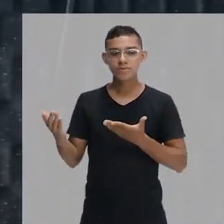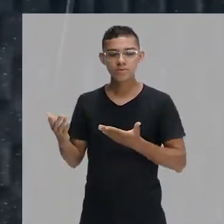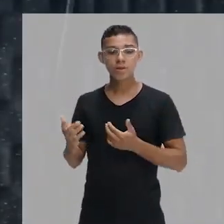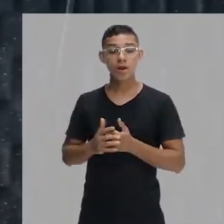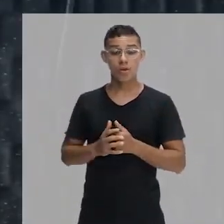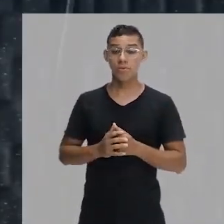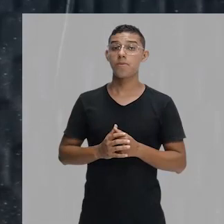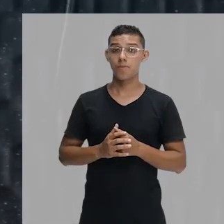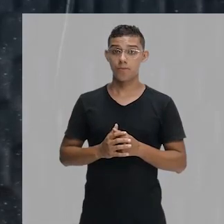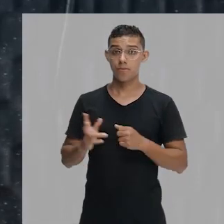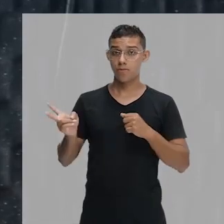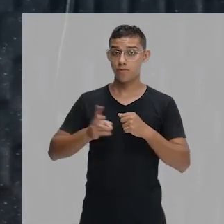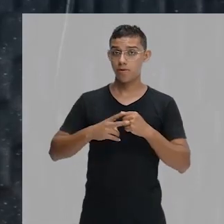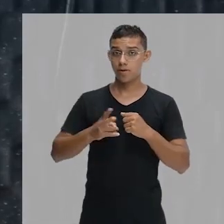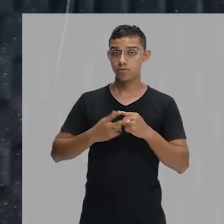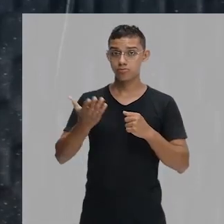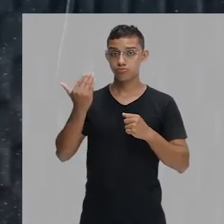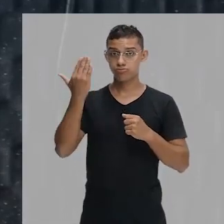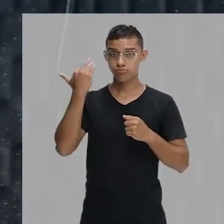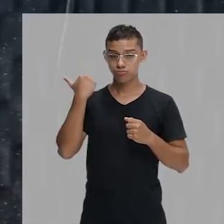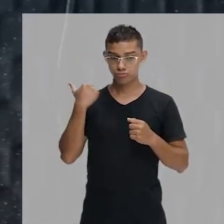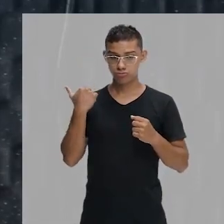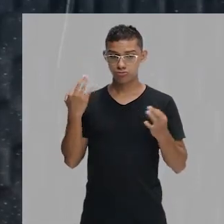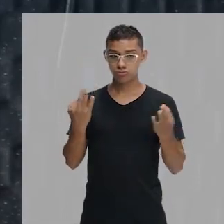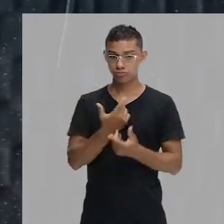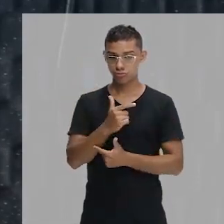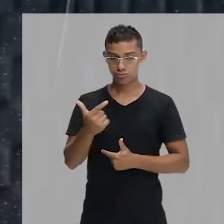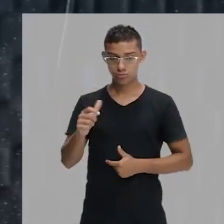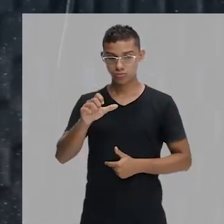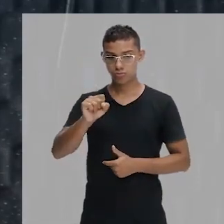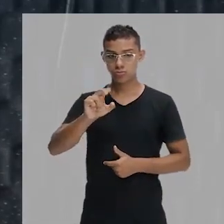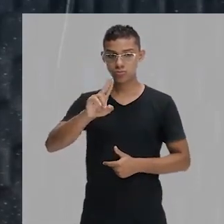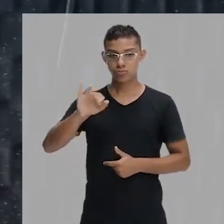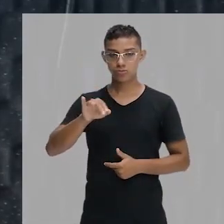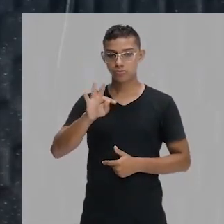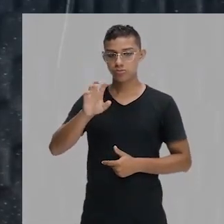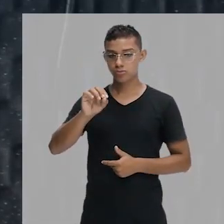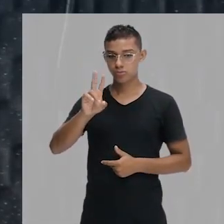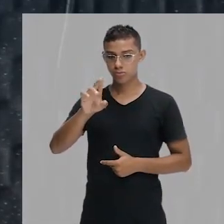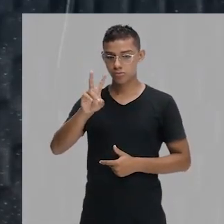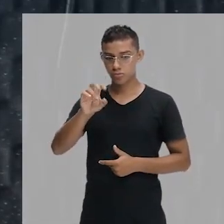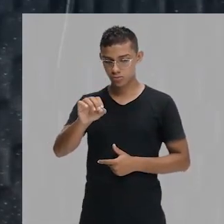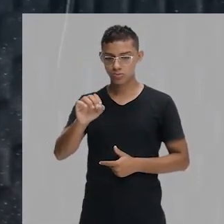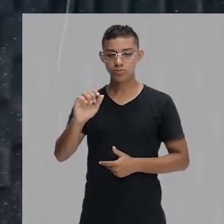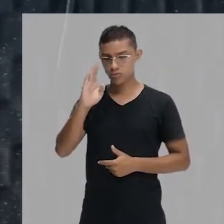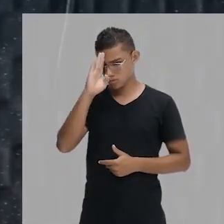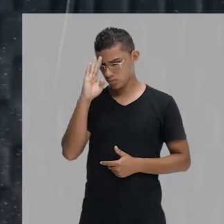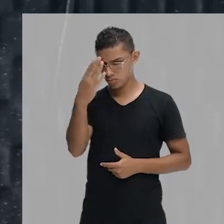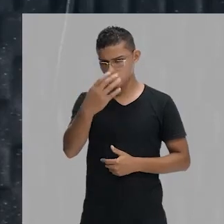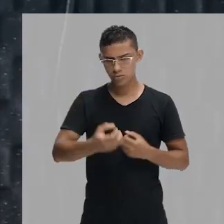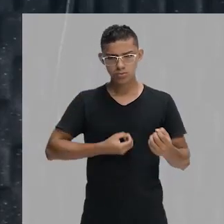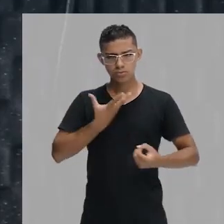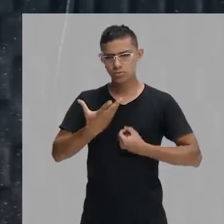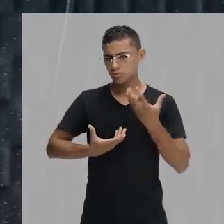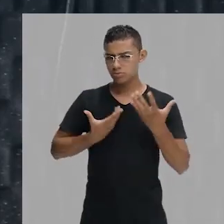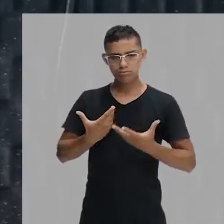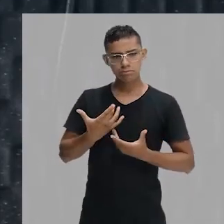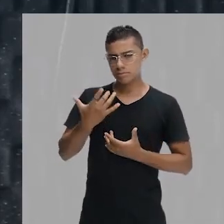pretérito imperfeito do subjuntivo é principalmente usado para expressar incertezas,